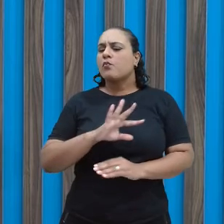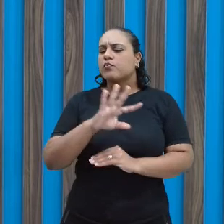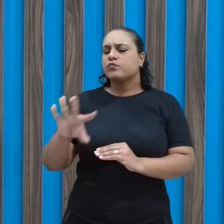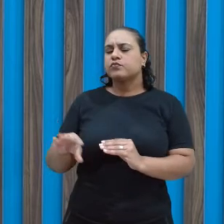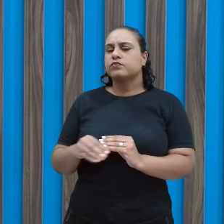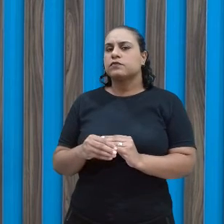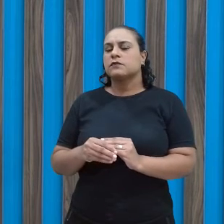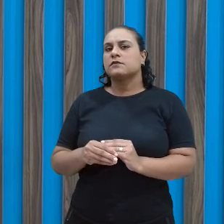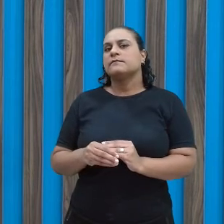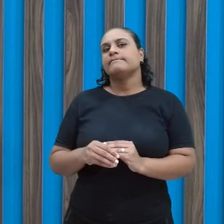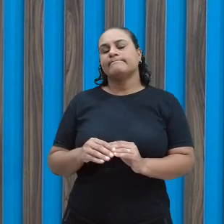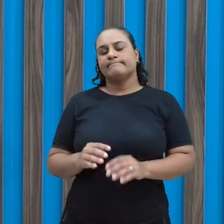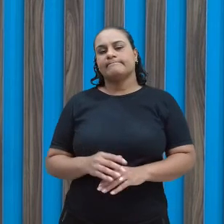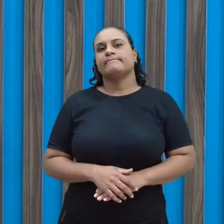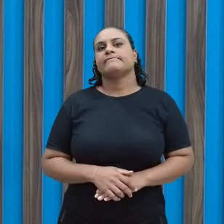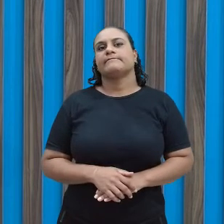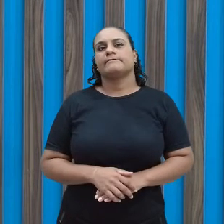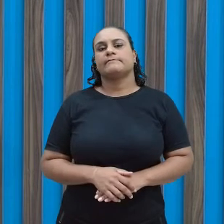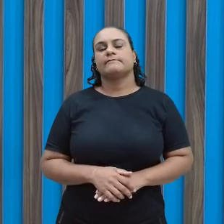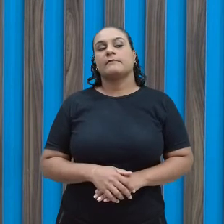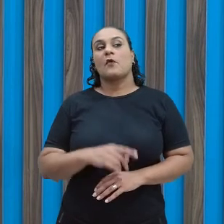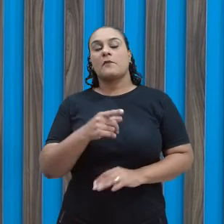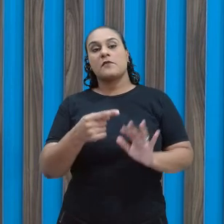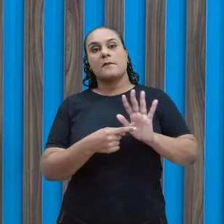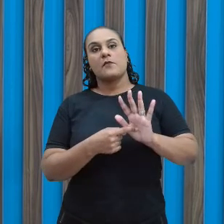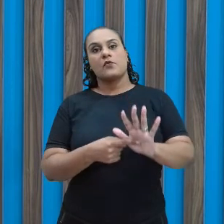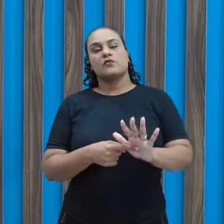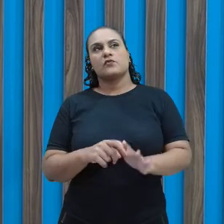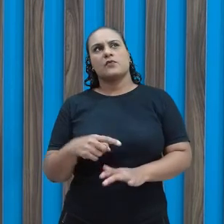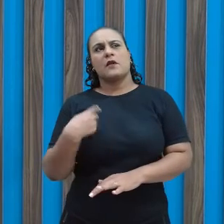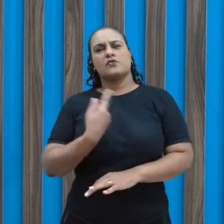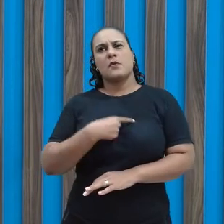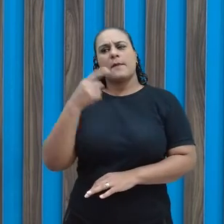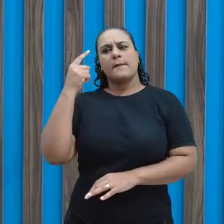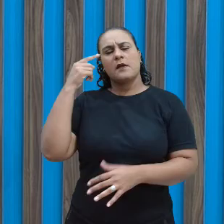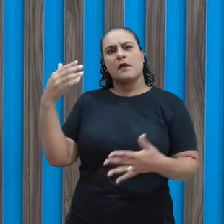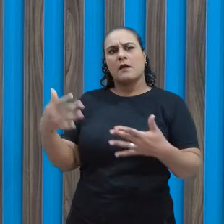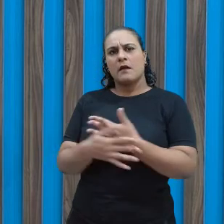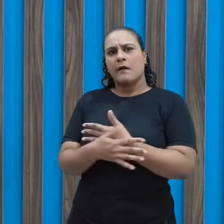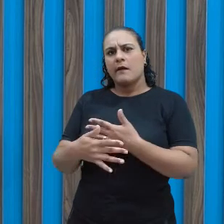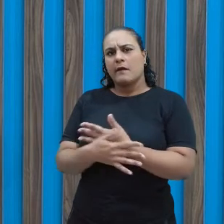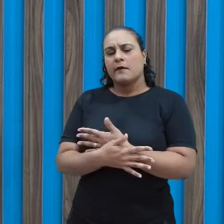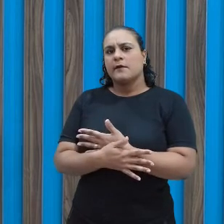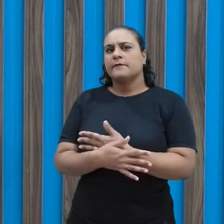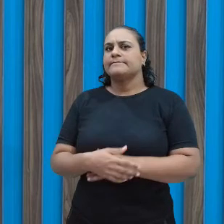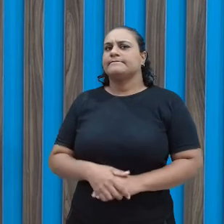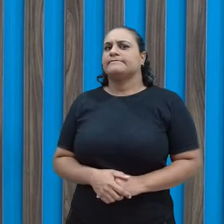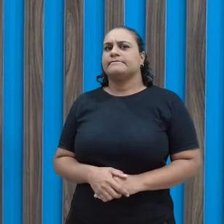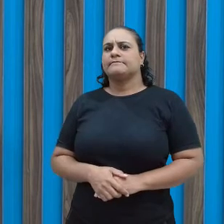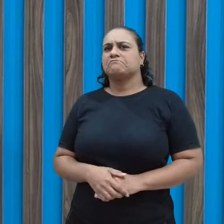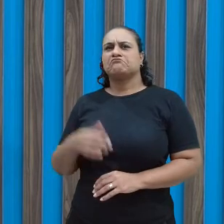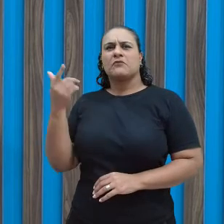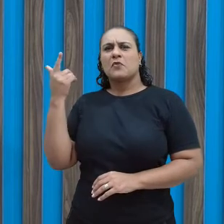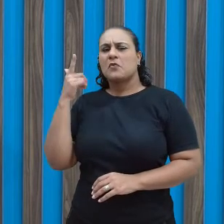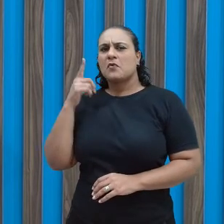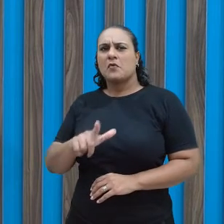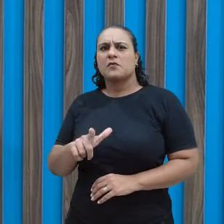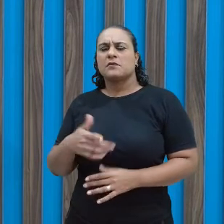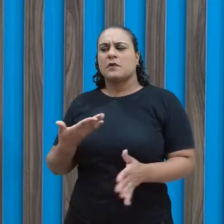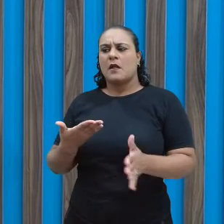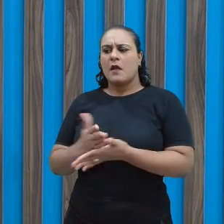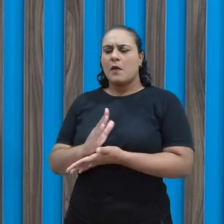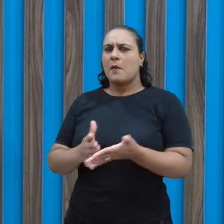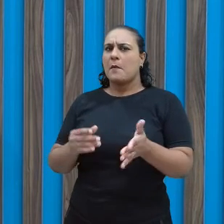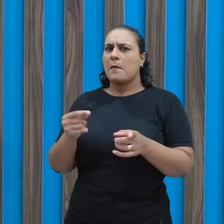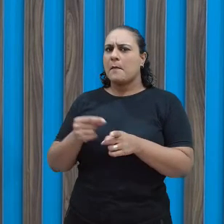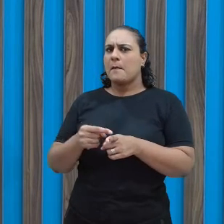né, professora, como você bem trouxe, a gente pensar em nossa cidade, do Recife. Você não consegue imaginar em alguns